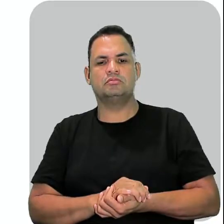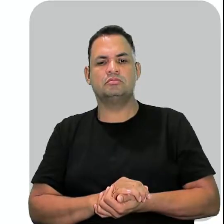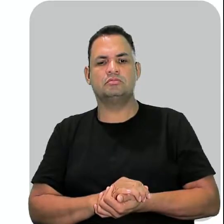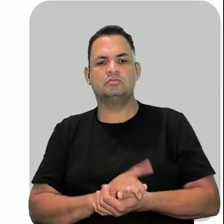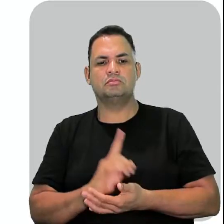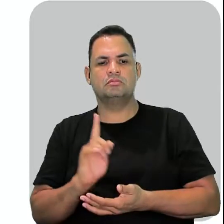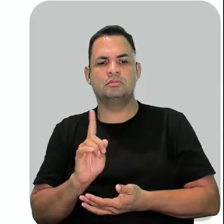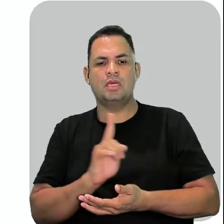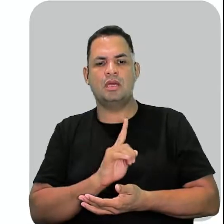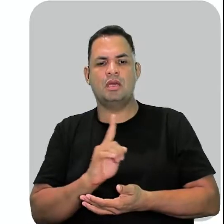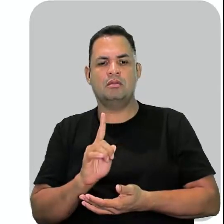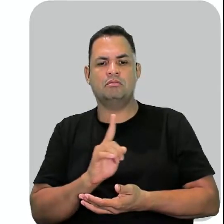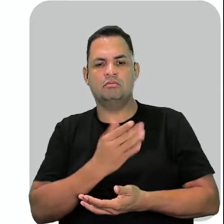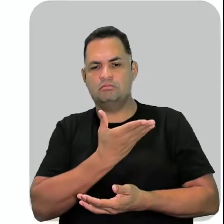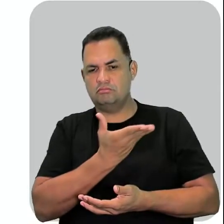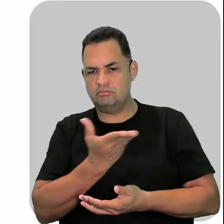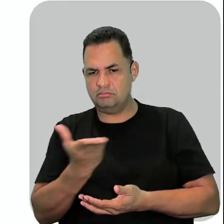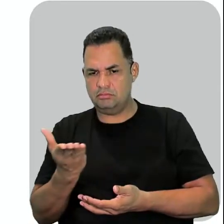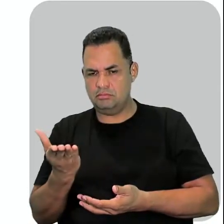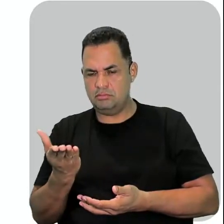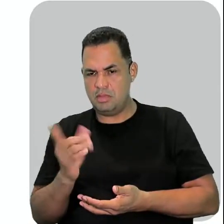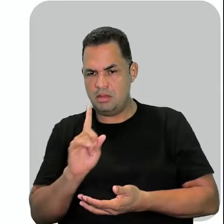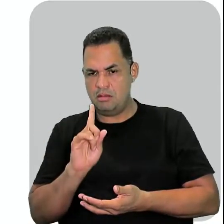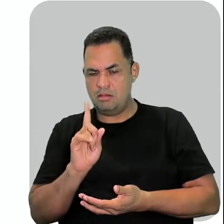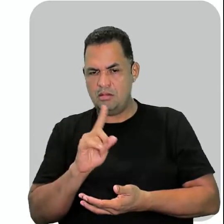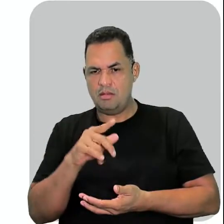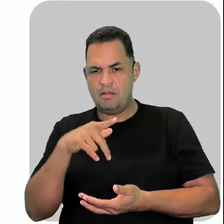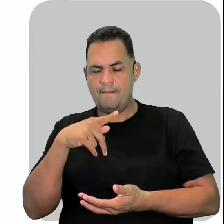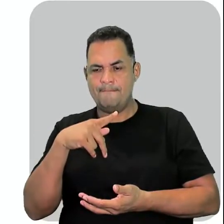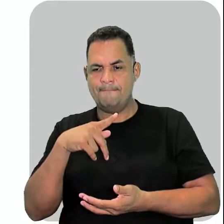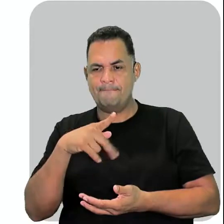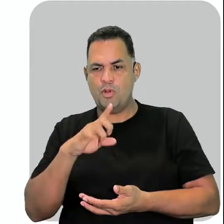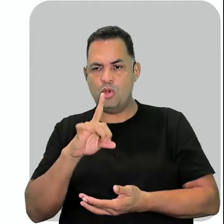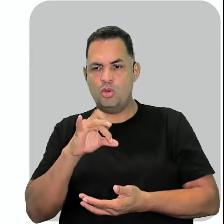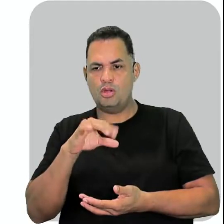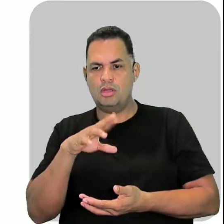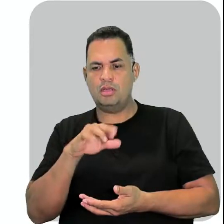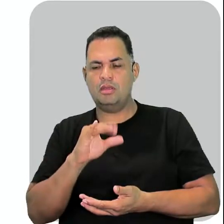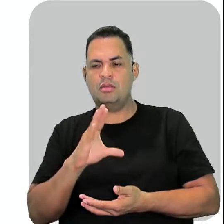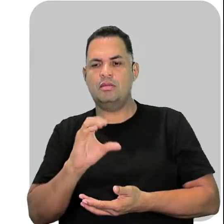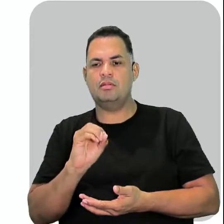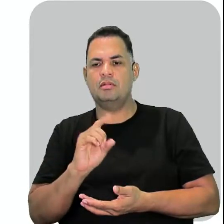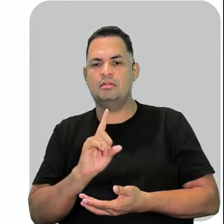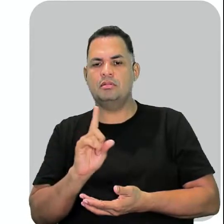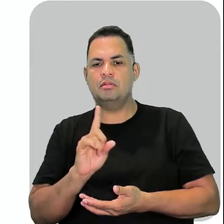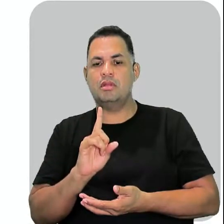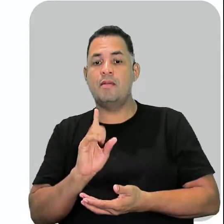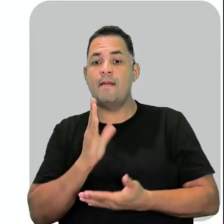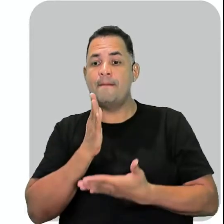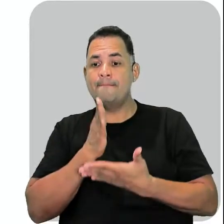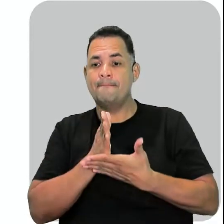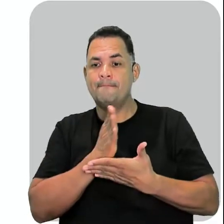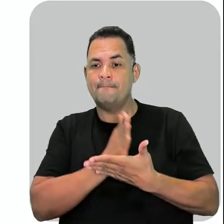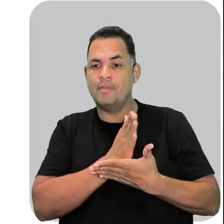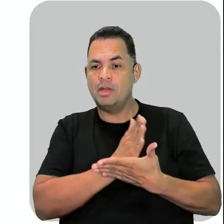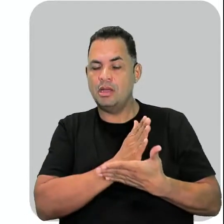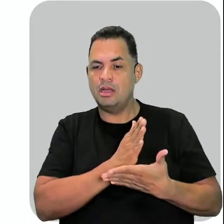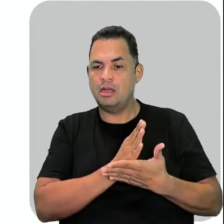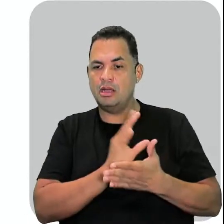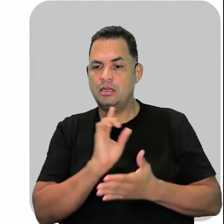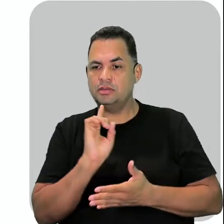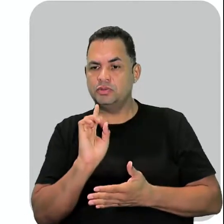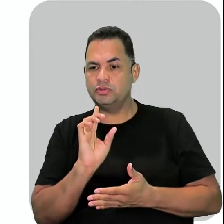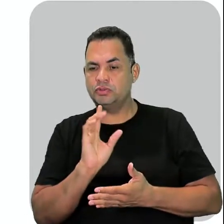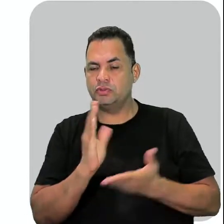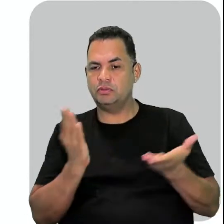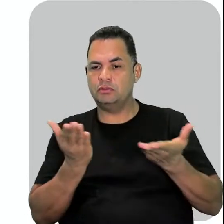o polímero ainda. Ele é uma parte que está se formando essa conexão. E aí, o